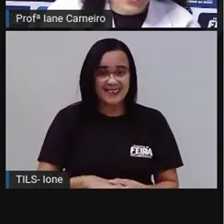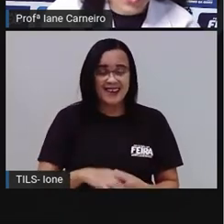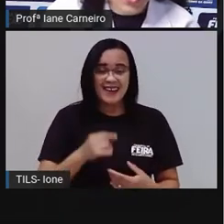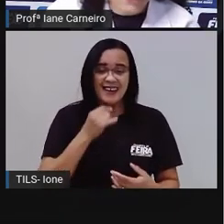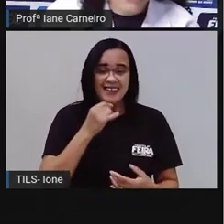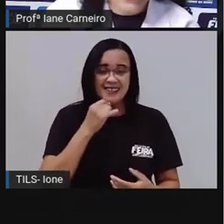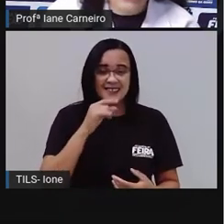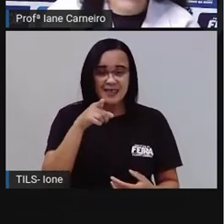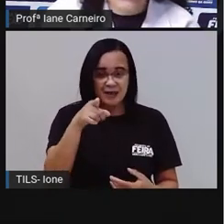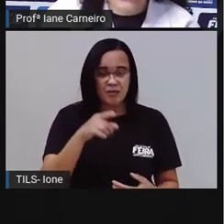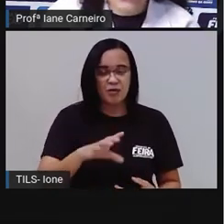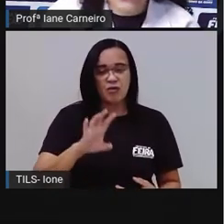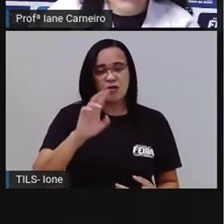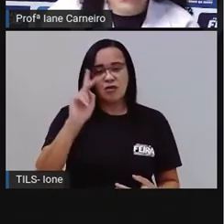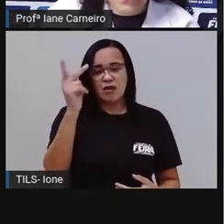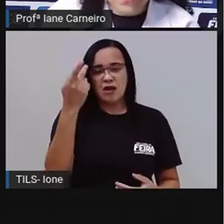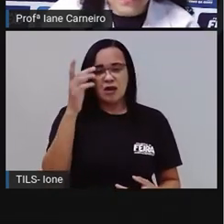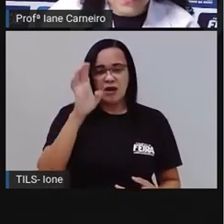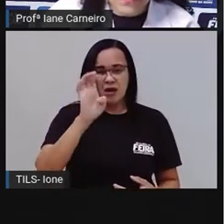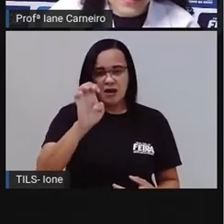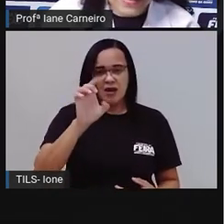helicóptero?